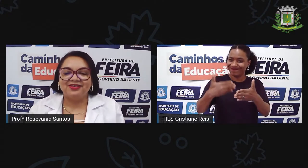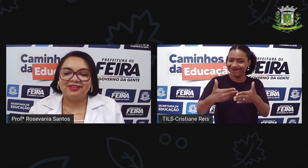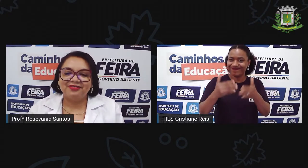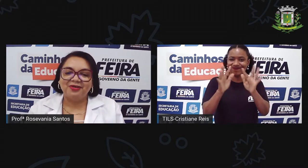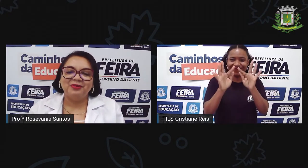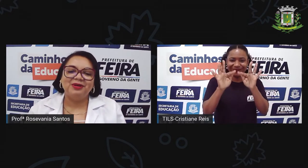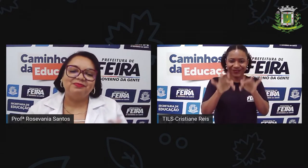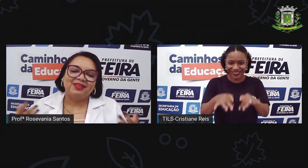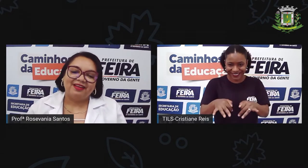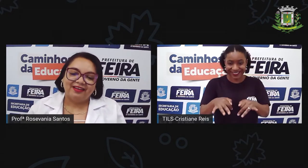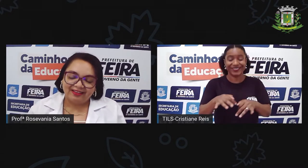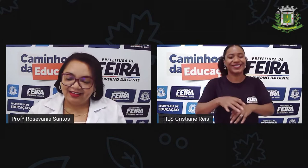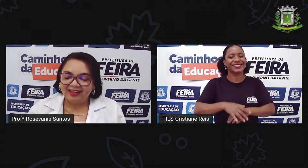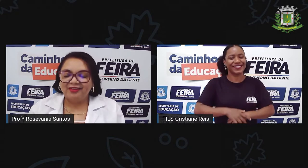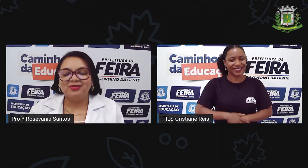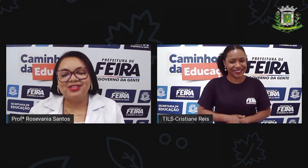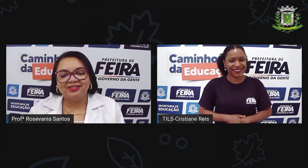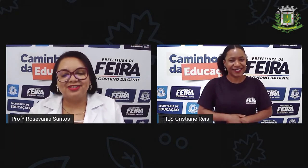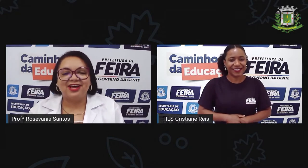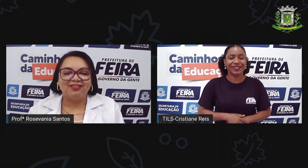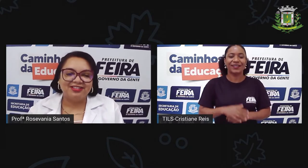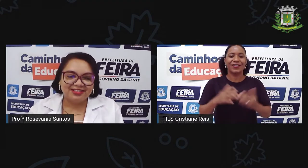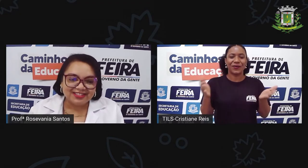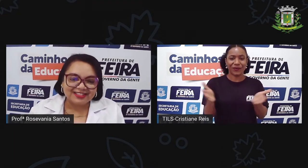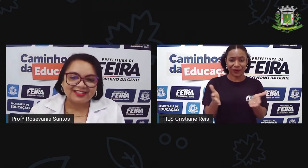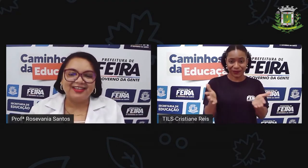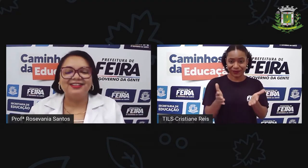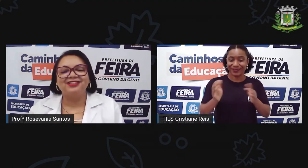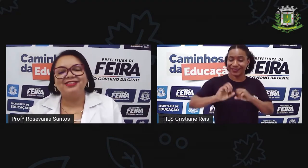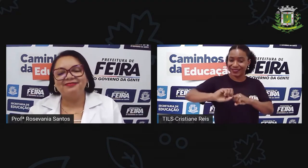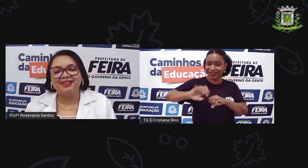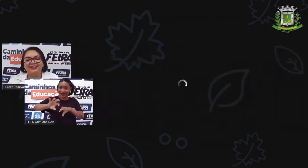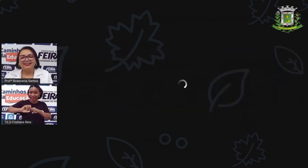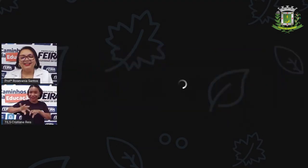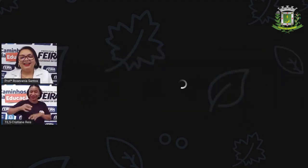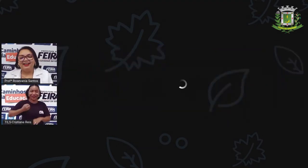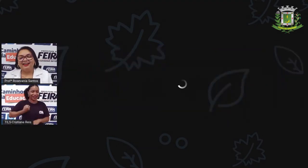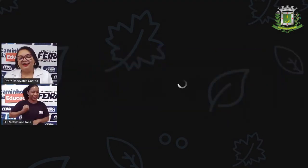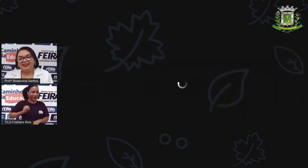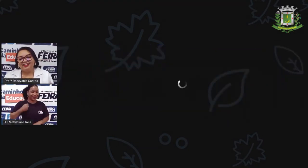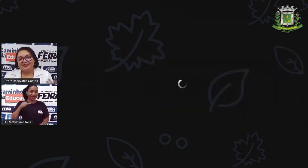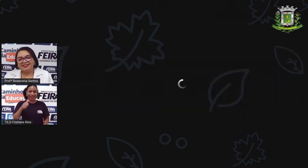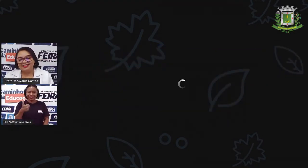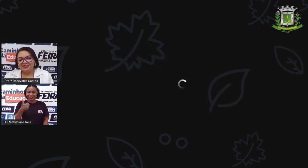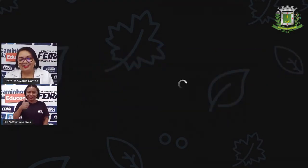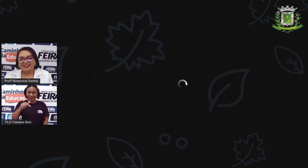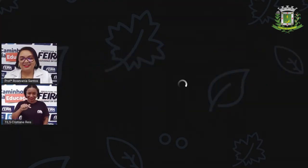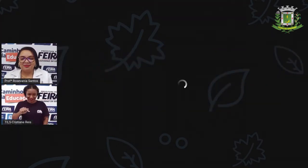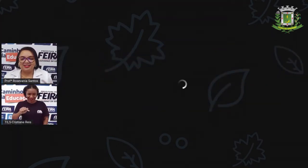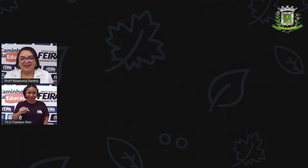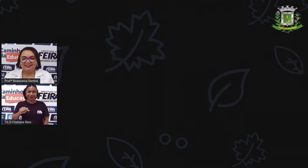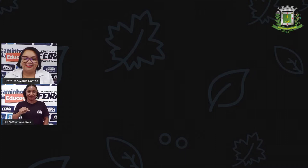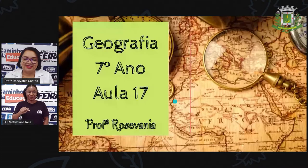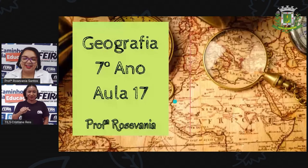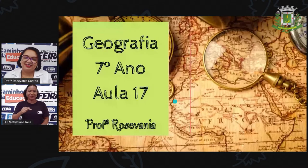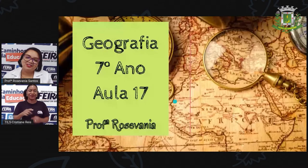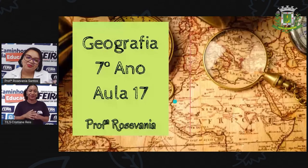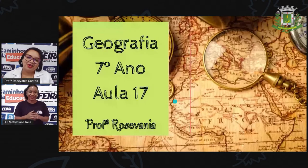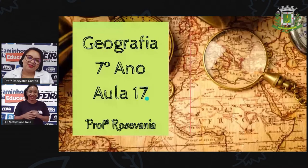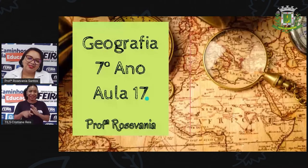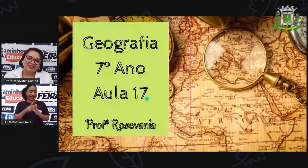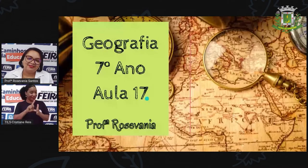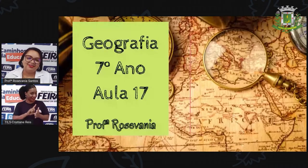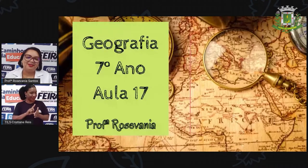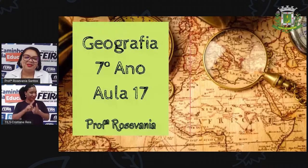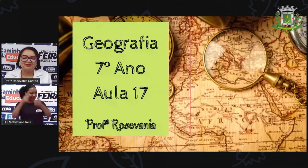mas de qualquer forma, hoje é a nossa aula 17, né? Antes da gente começar a falar, deixa